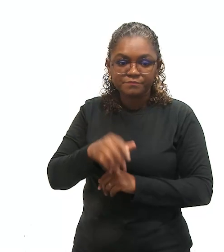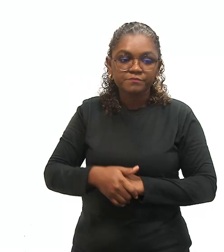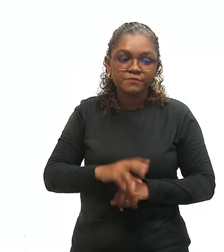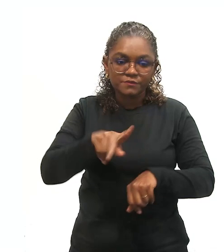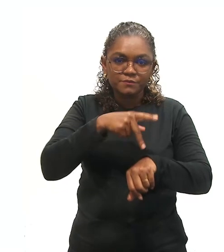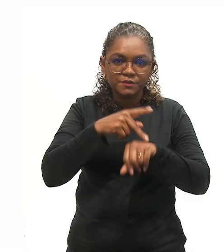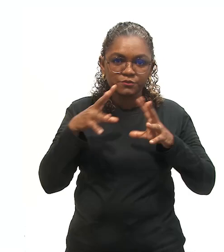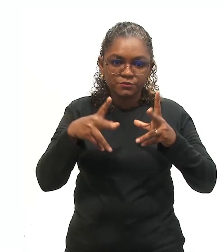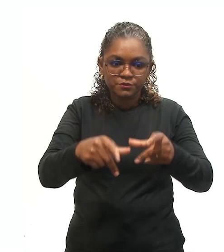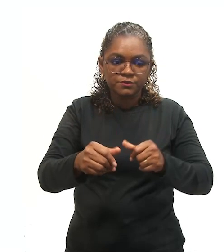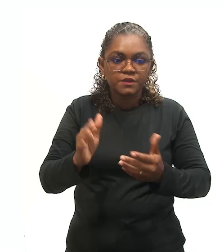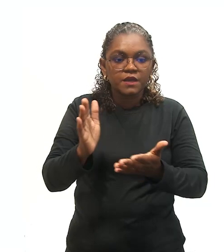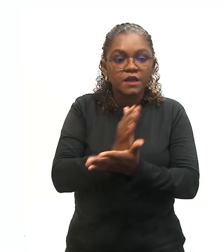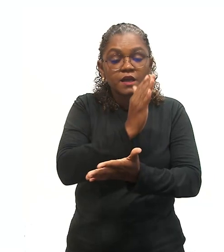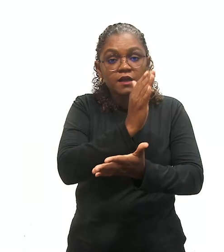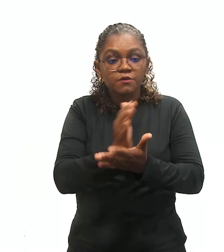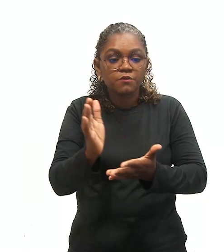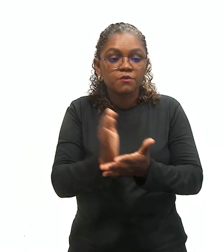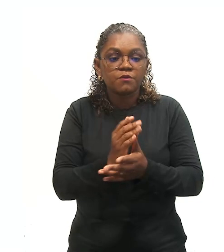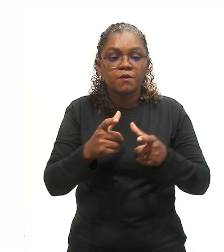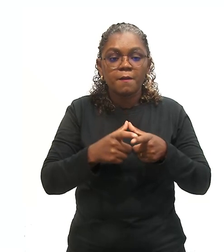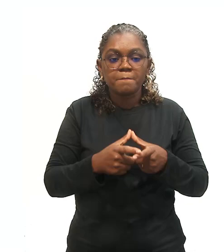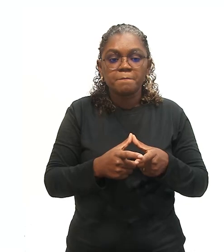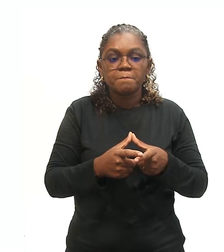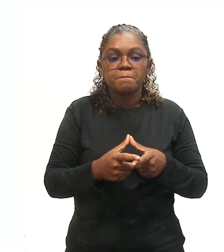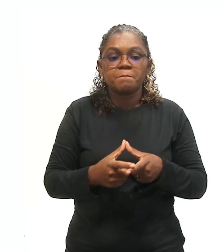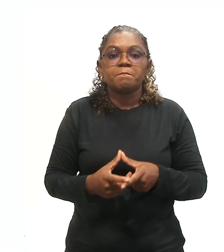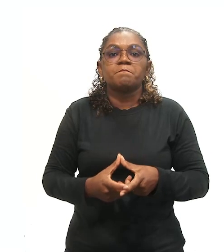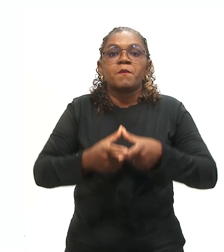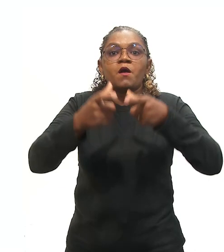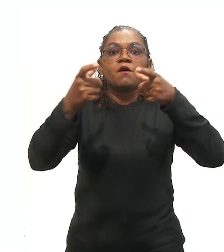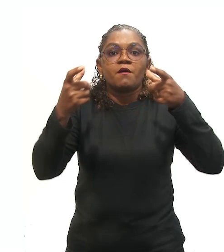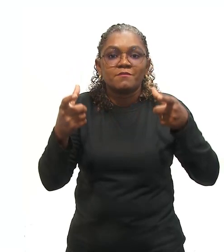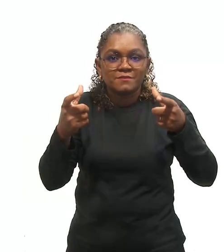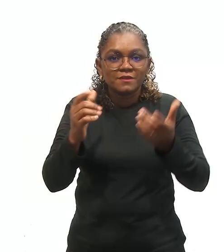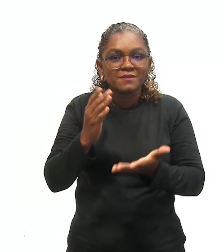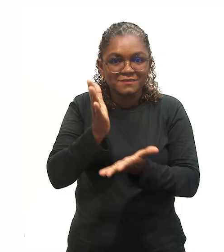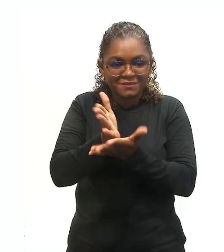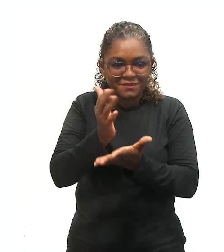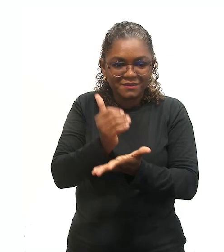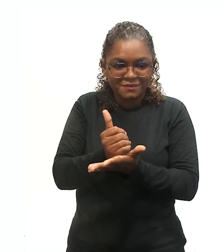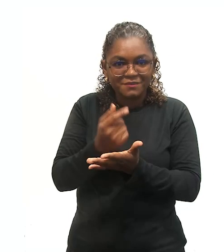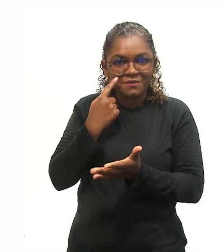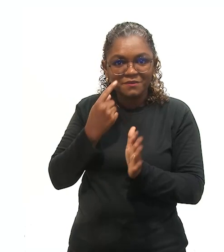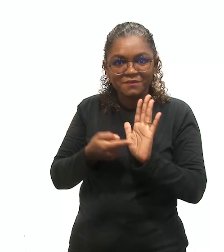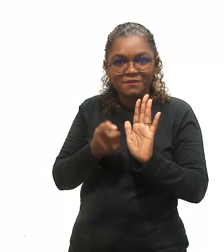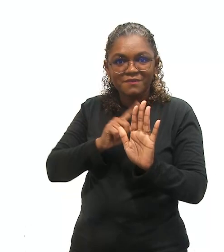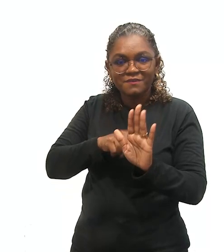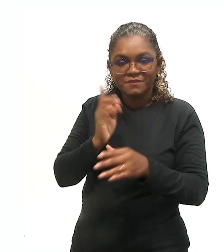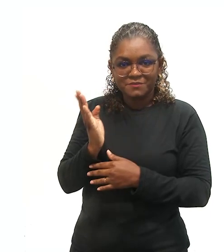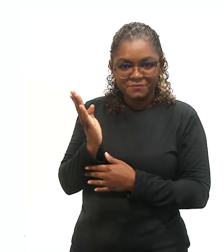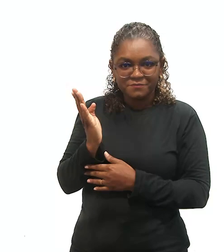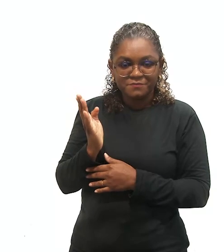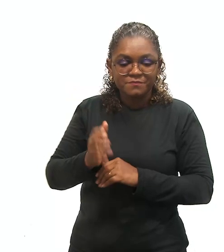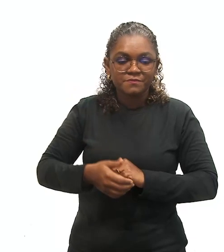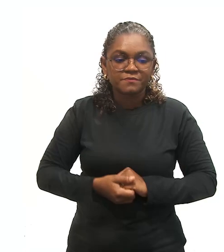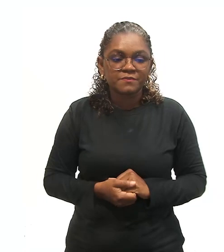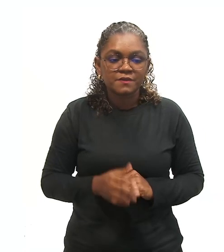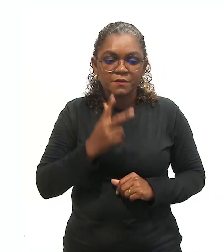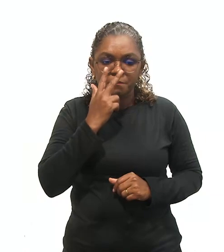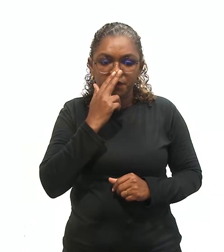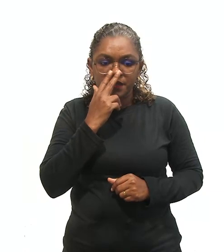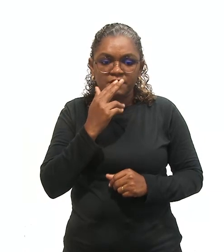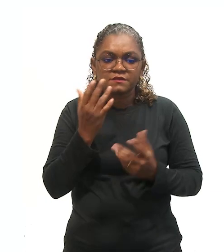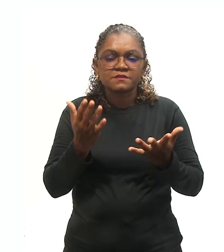gente vê alguns países com a maior parte do bolo da produção da riqueza mundial e outros países dividindo aí uma porção pequena